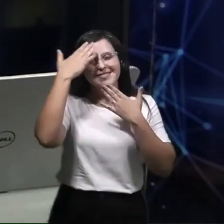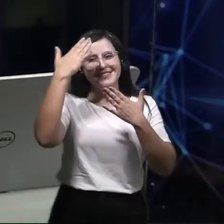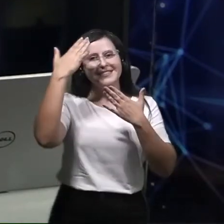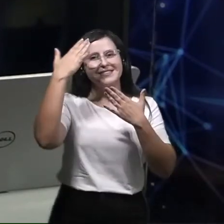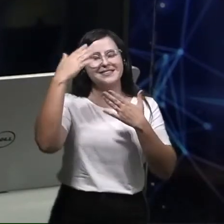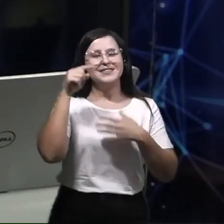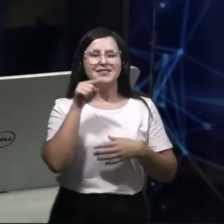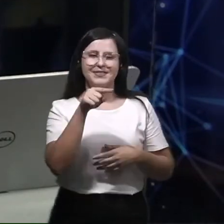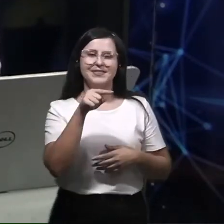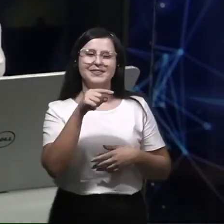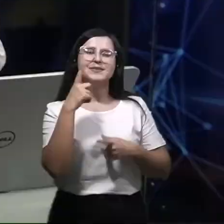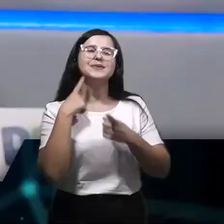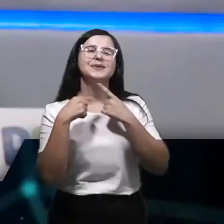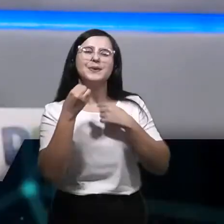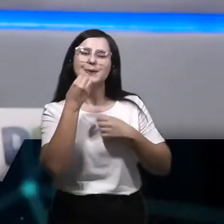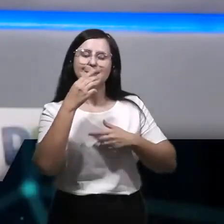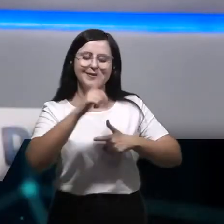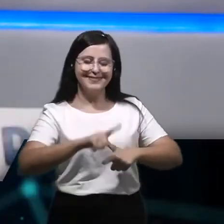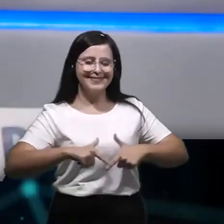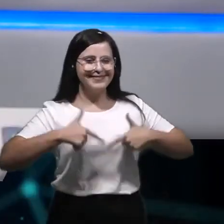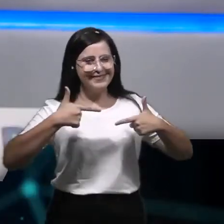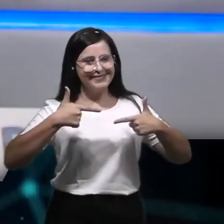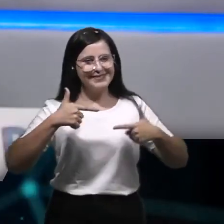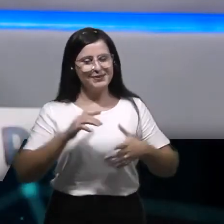também boa sorte no pleito.